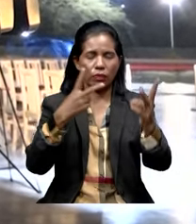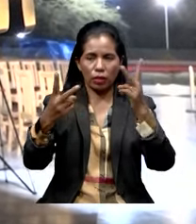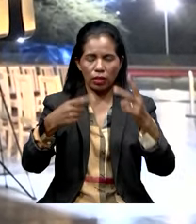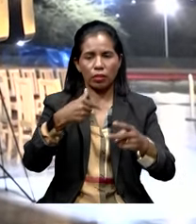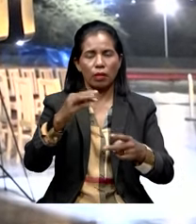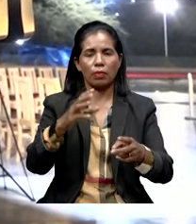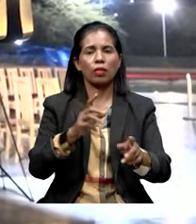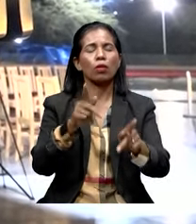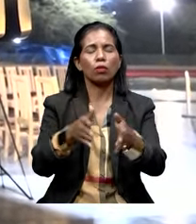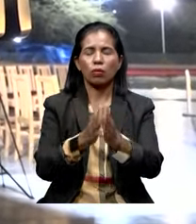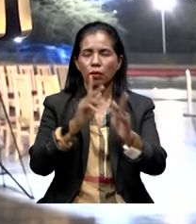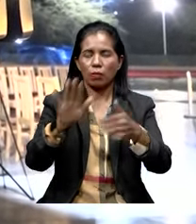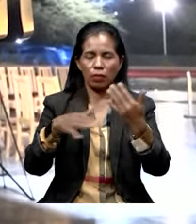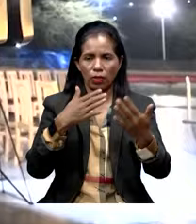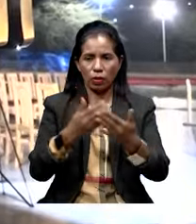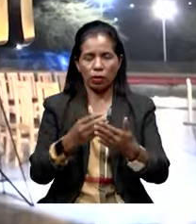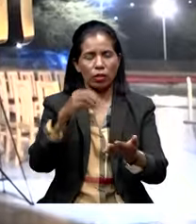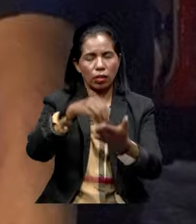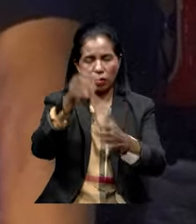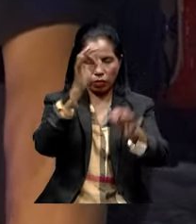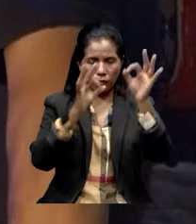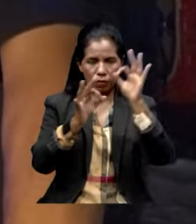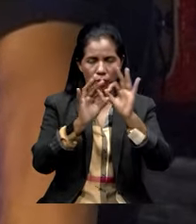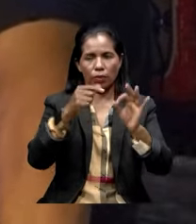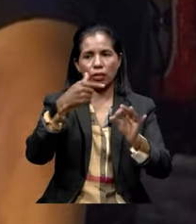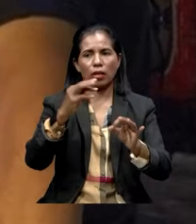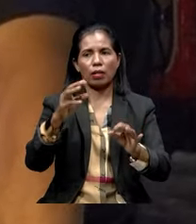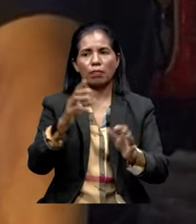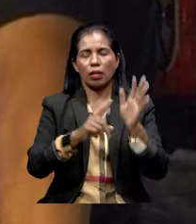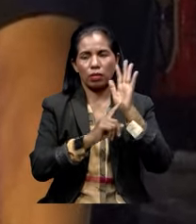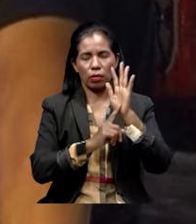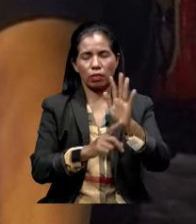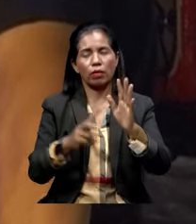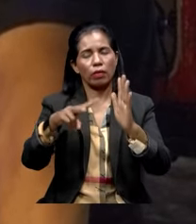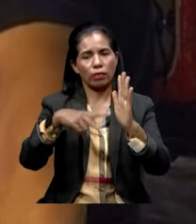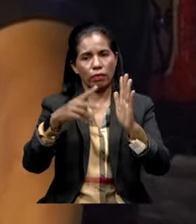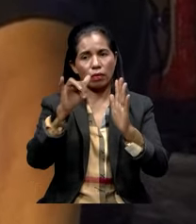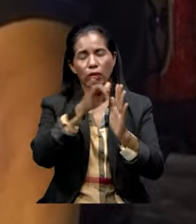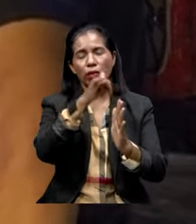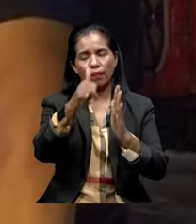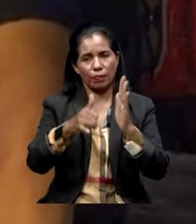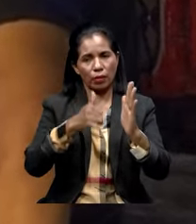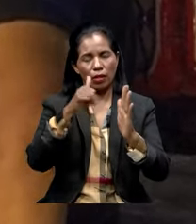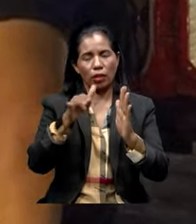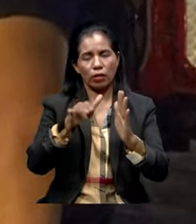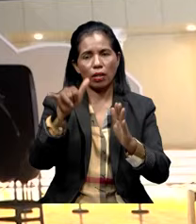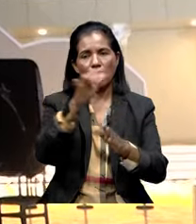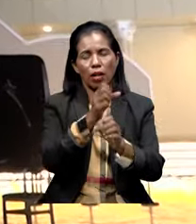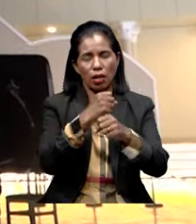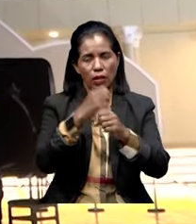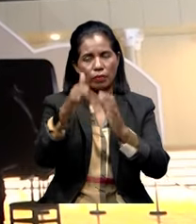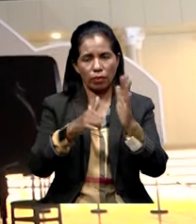ba telespectador sira na fatin ta confiança pe jemen ba transmisaun ke jemen na fatin garantia